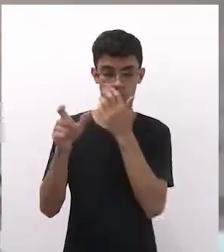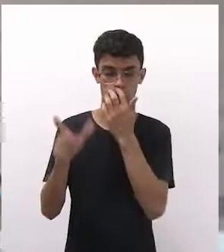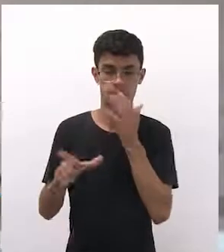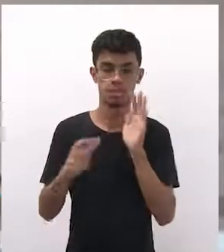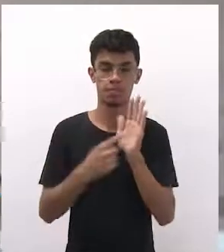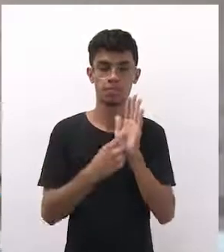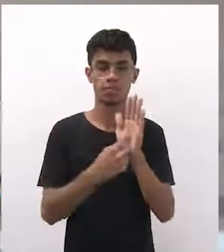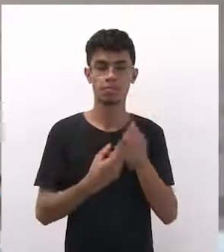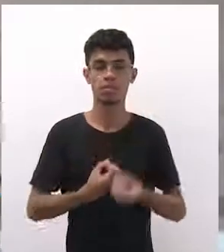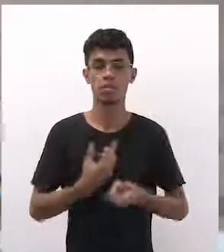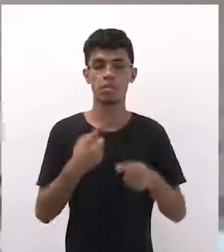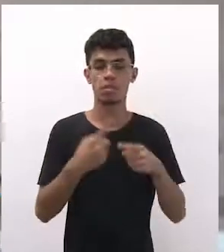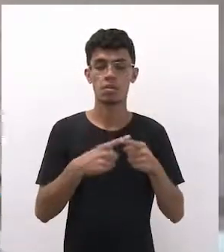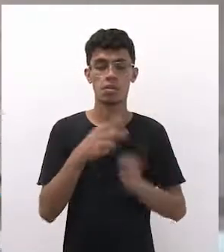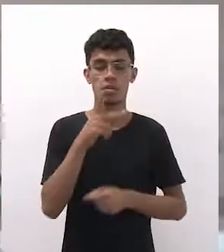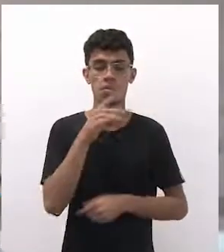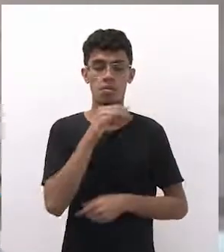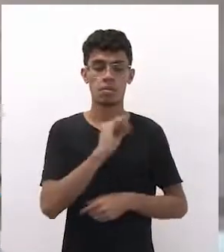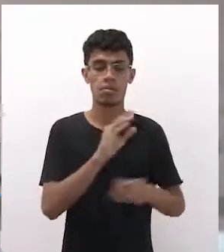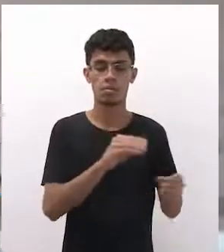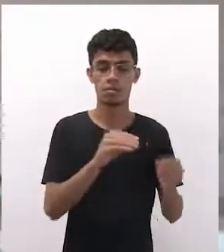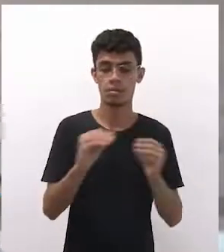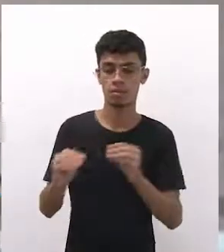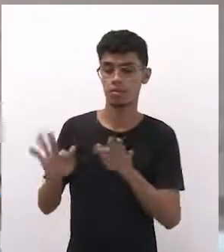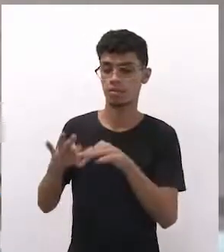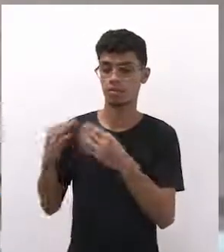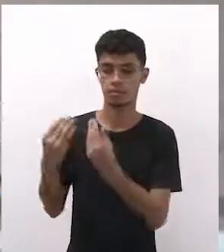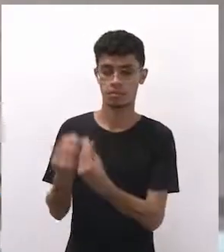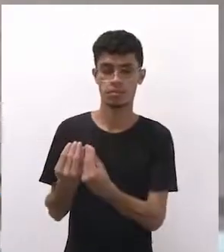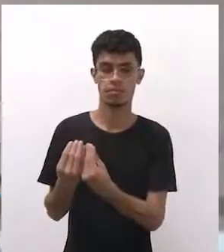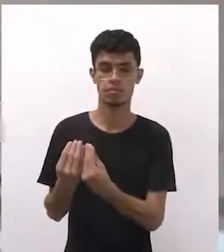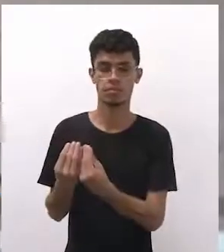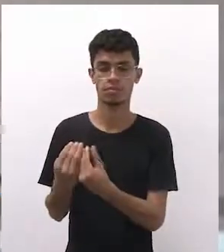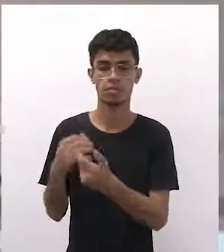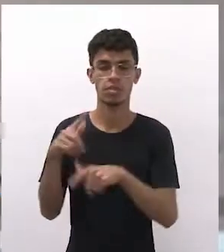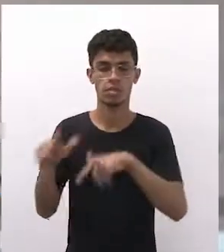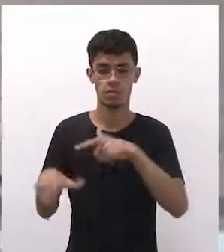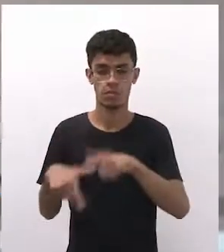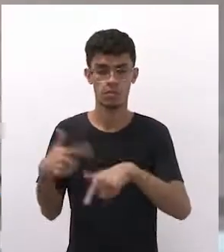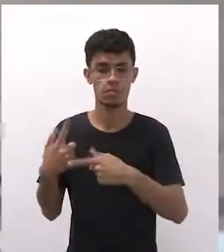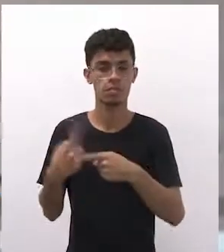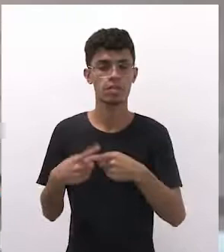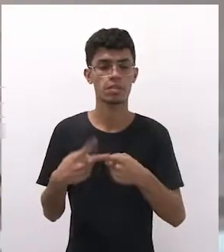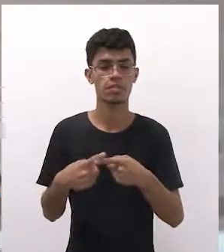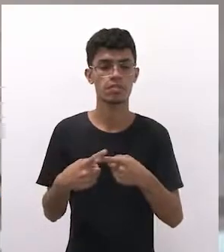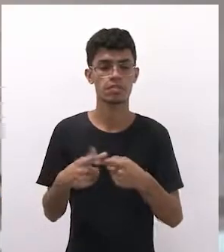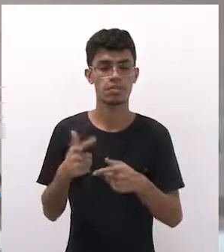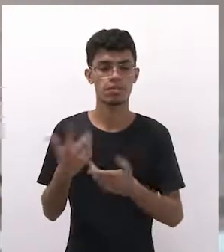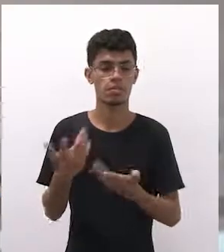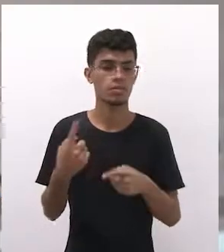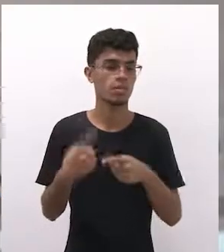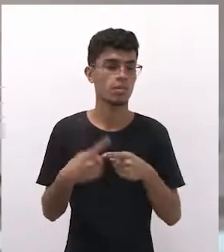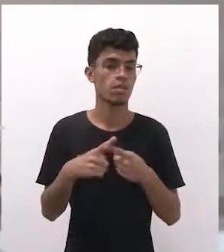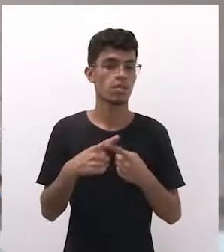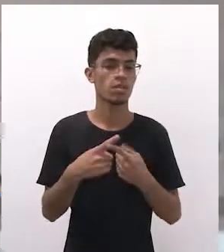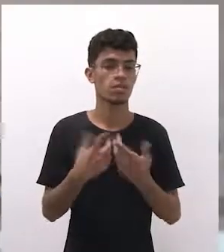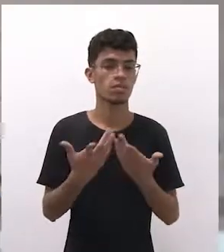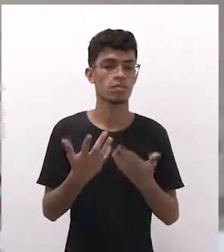né, por que os pais entregariam uma criança para outra família para trabalhar, por que eles fariam isso,